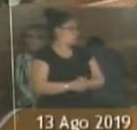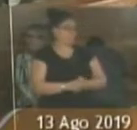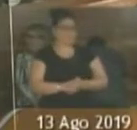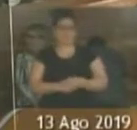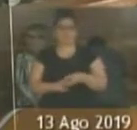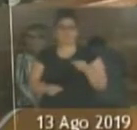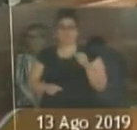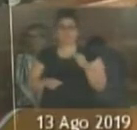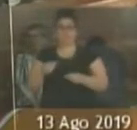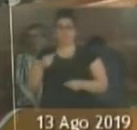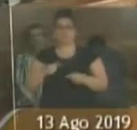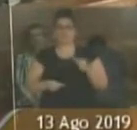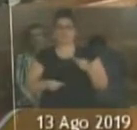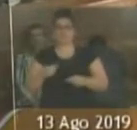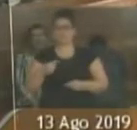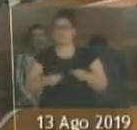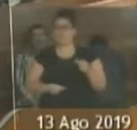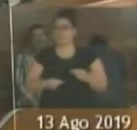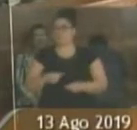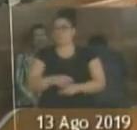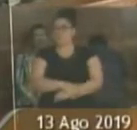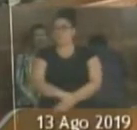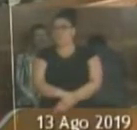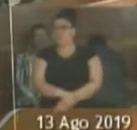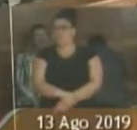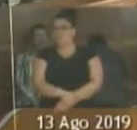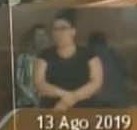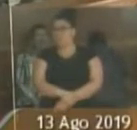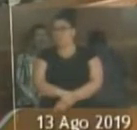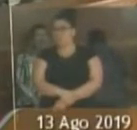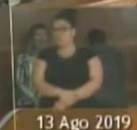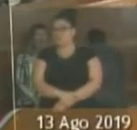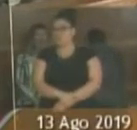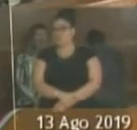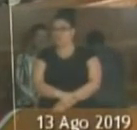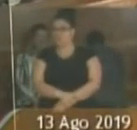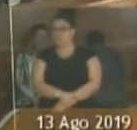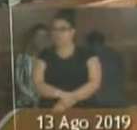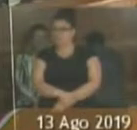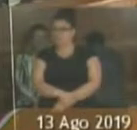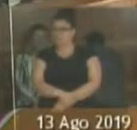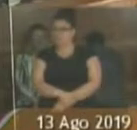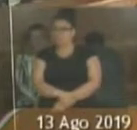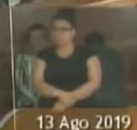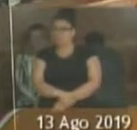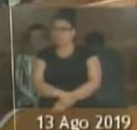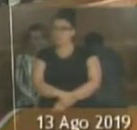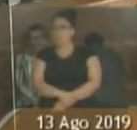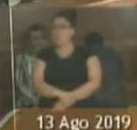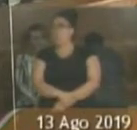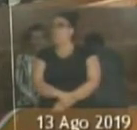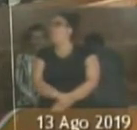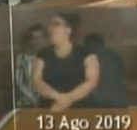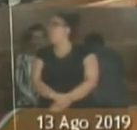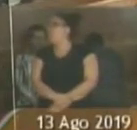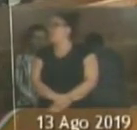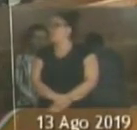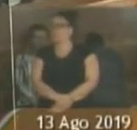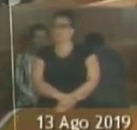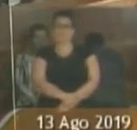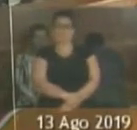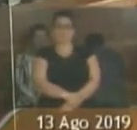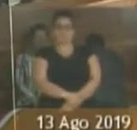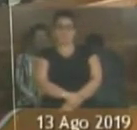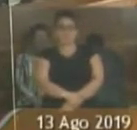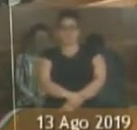Vereador, vai escutar a resposta. Vereador, mas eu. Olha só, vereador, por favor. Só um momento. Sim? Só um momento. Eu não respeitei a